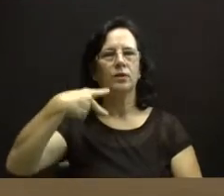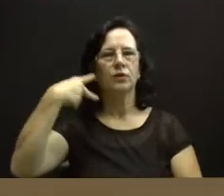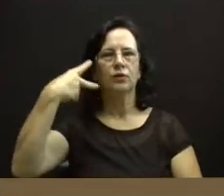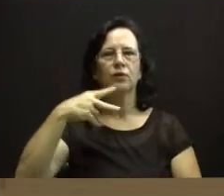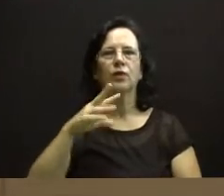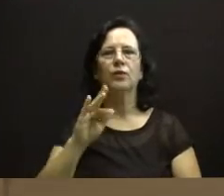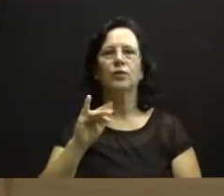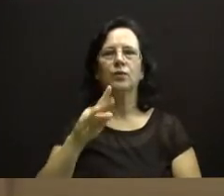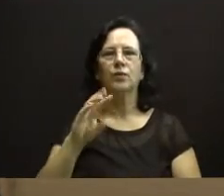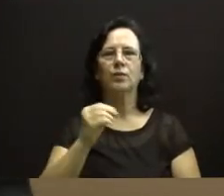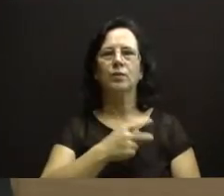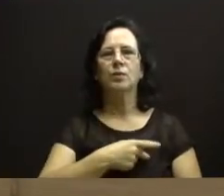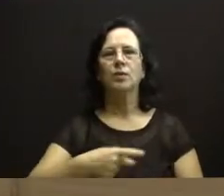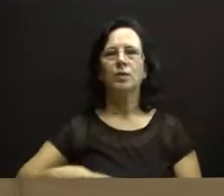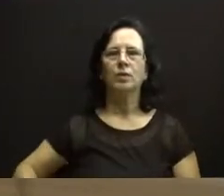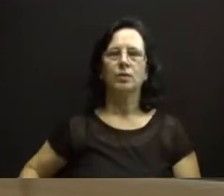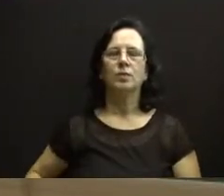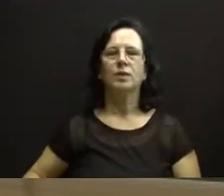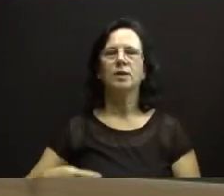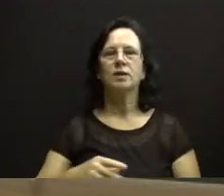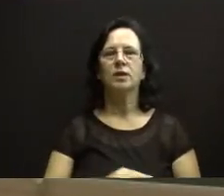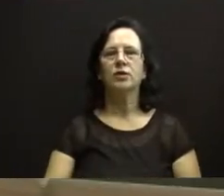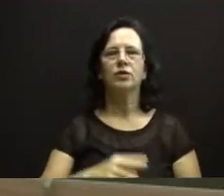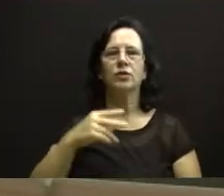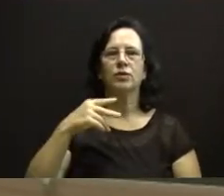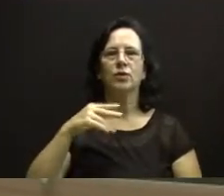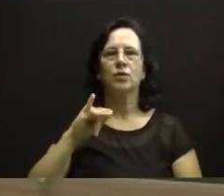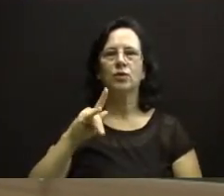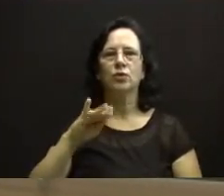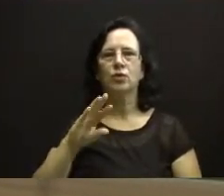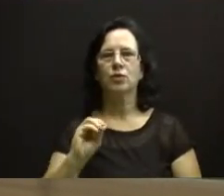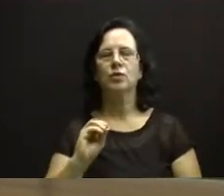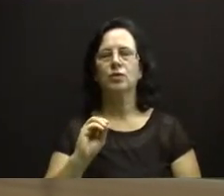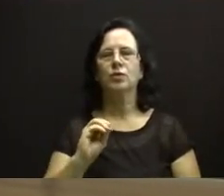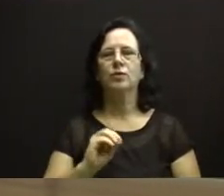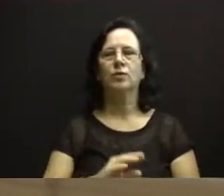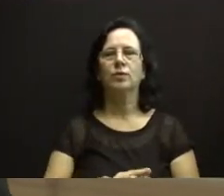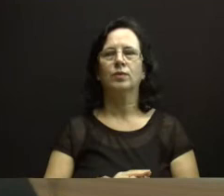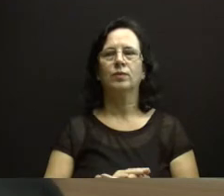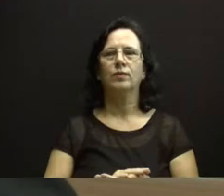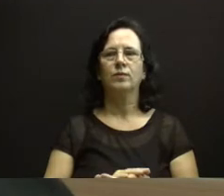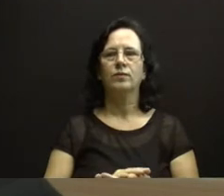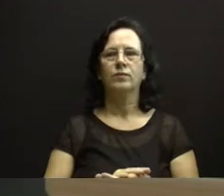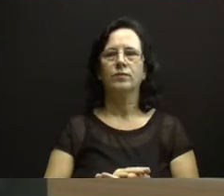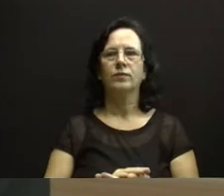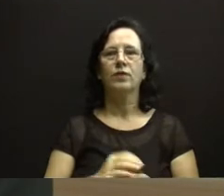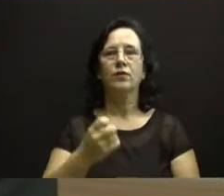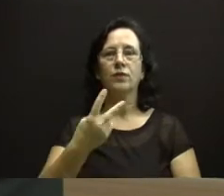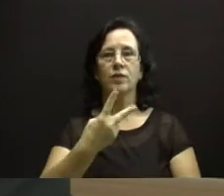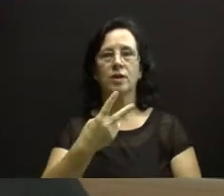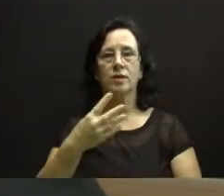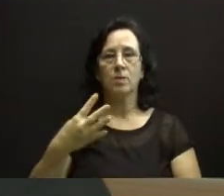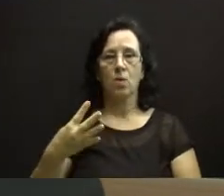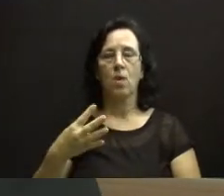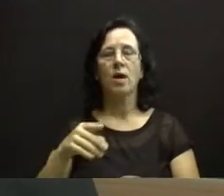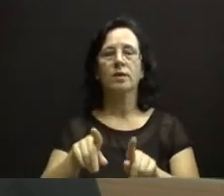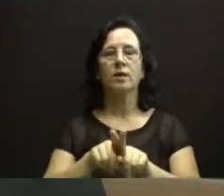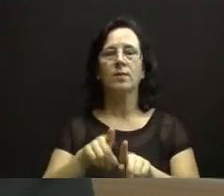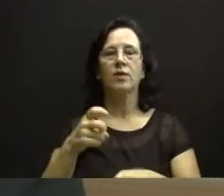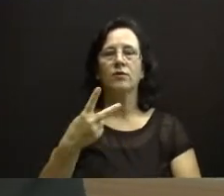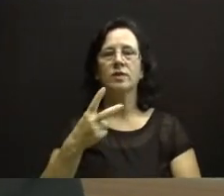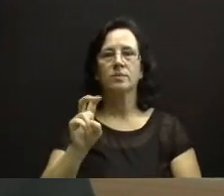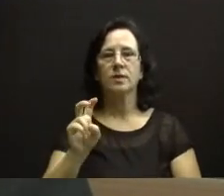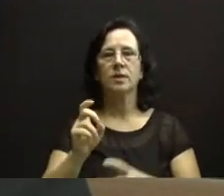loureiro presidente desta casa de leis vereador roxinho conversando conosco aqui no término da 24ª e 25ª